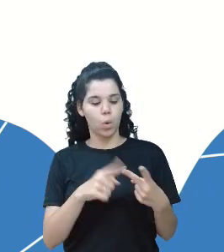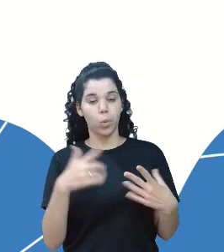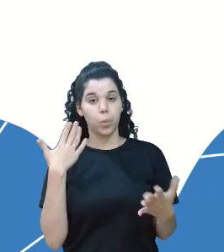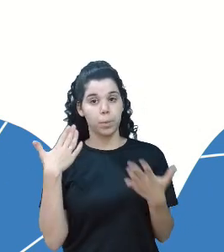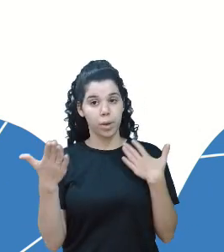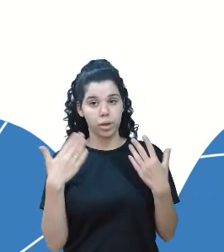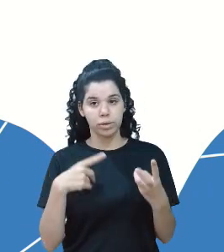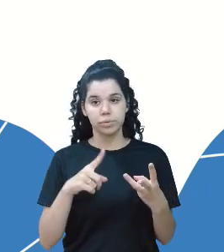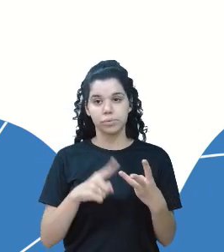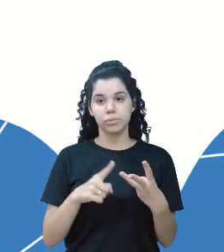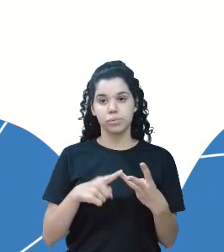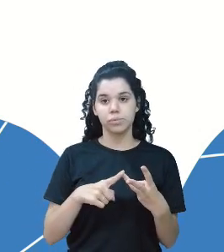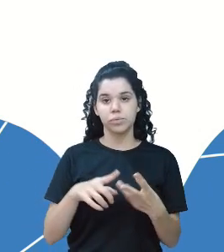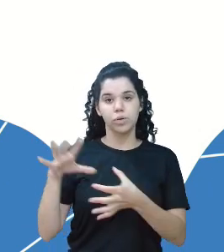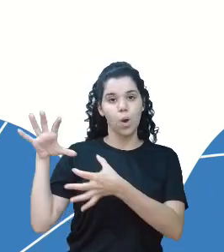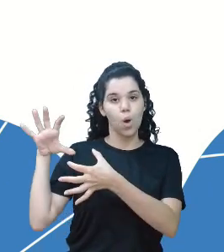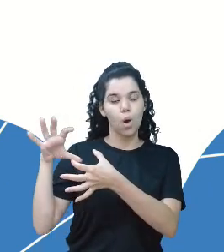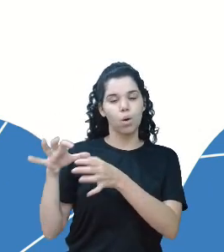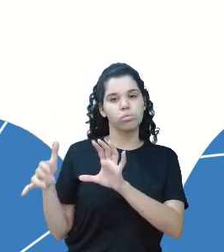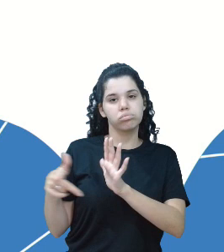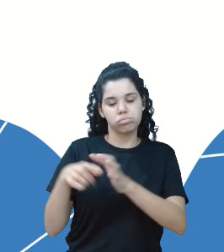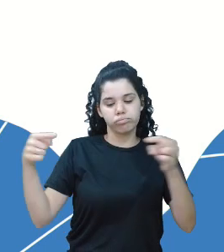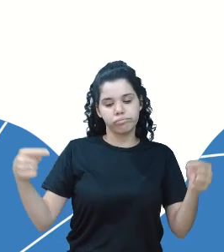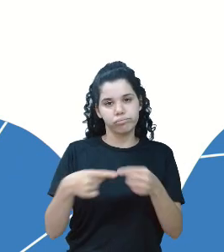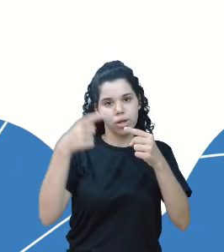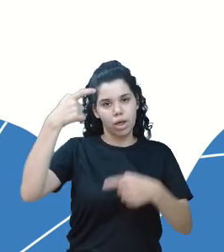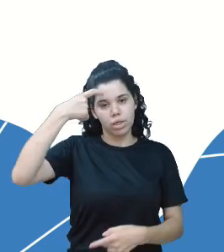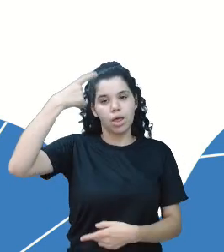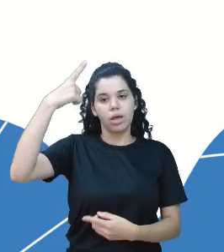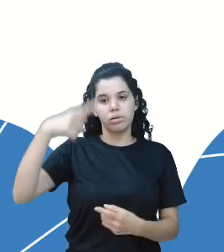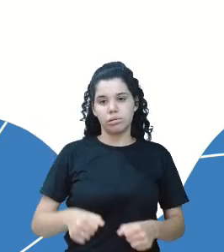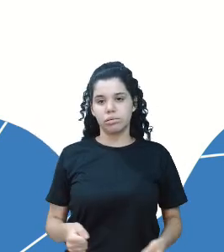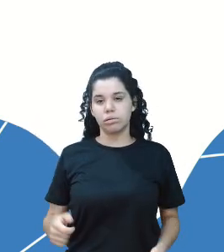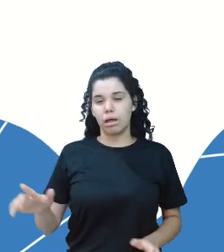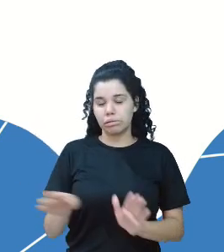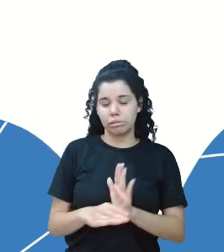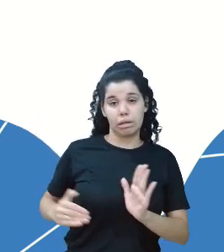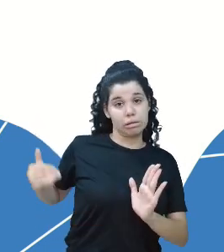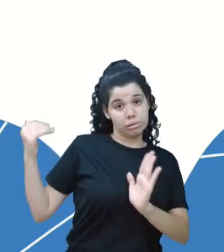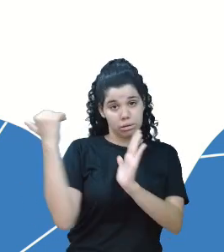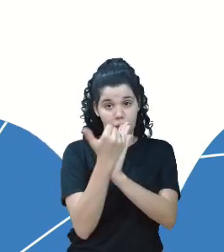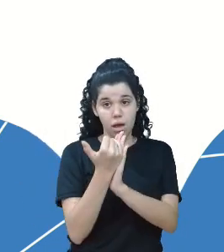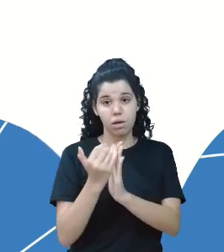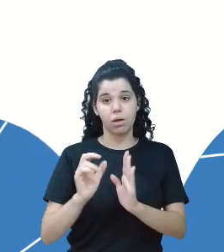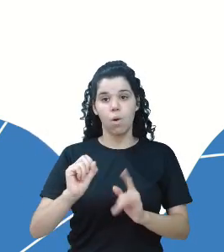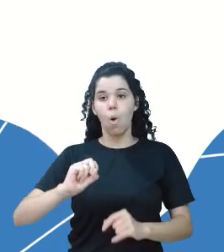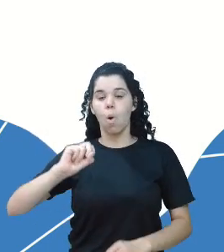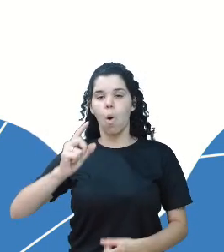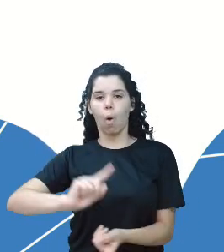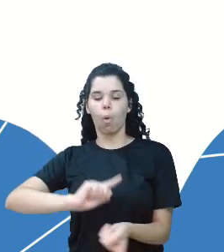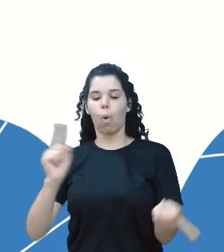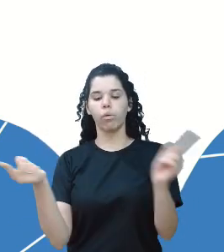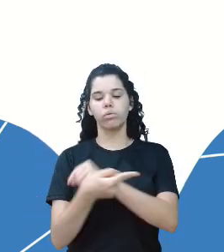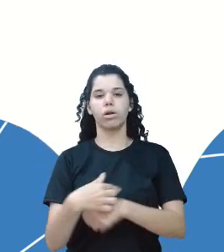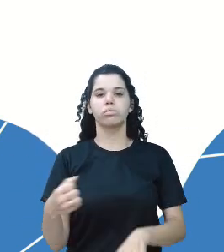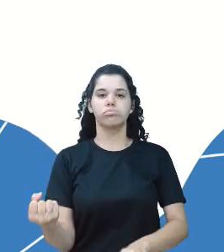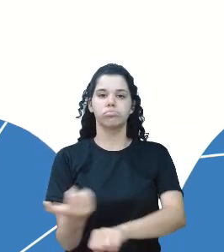comparação, concordância de ideias, exagero ou oposição